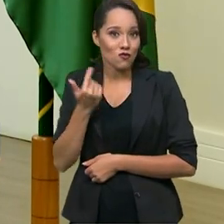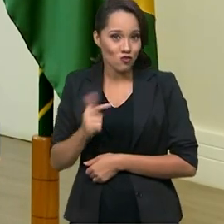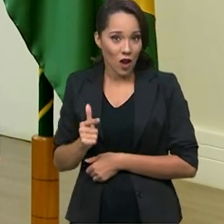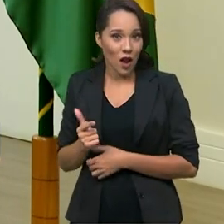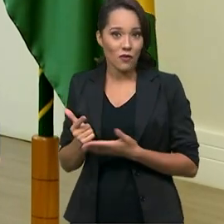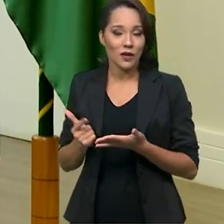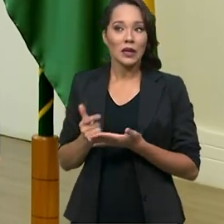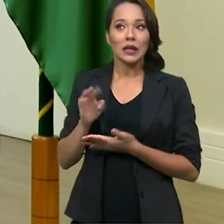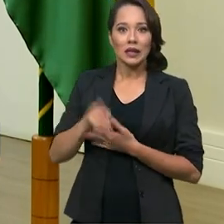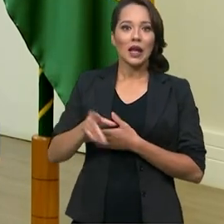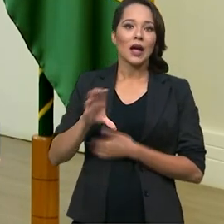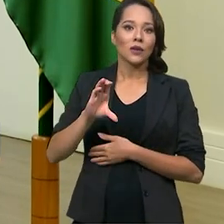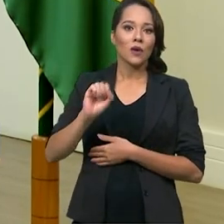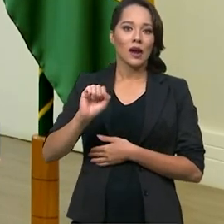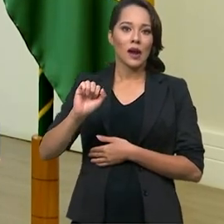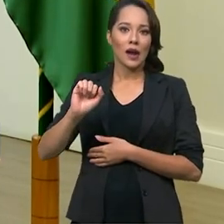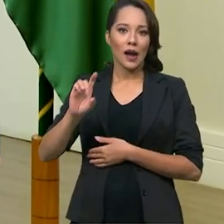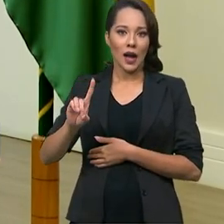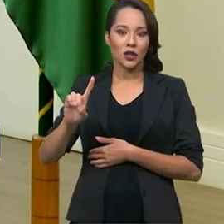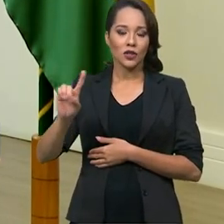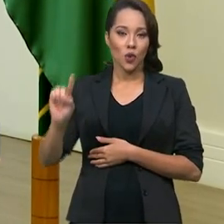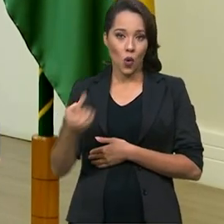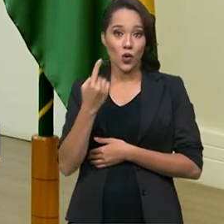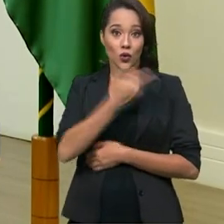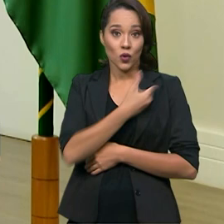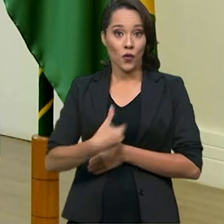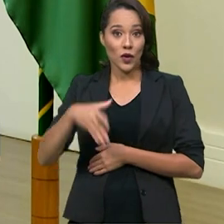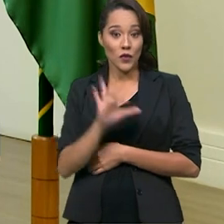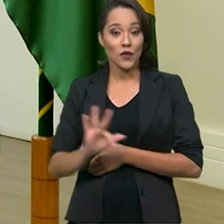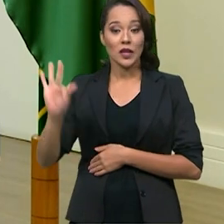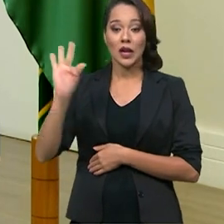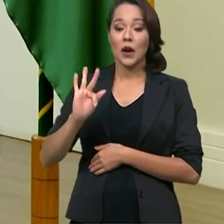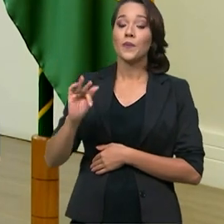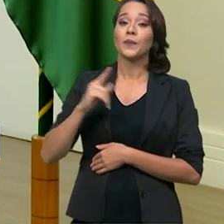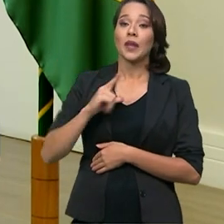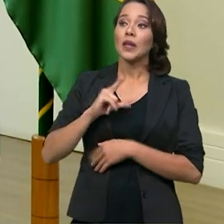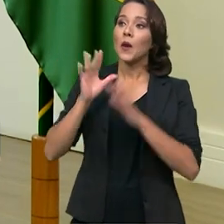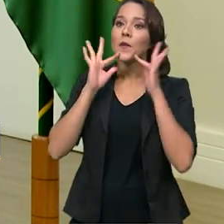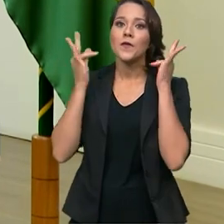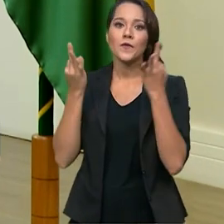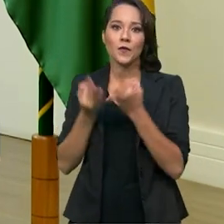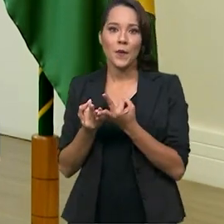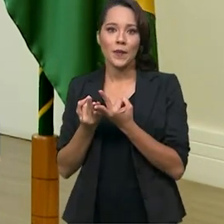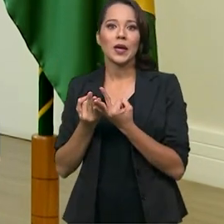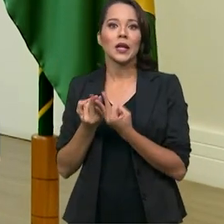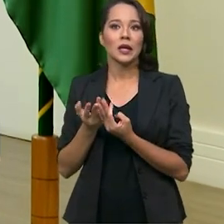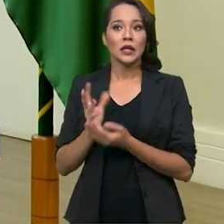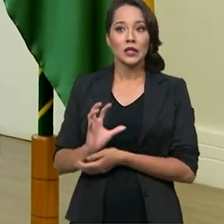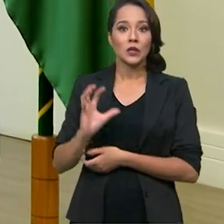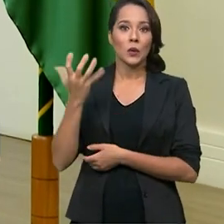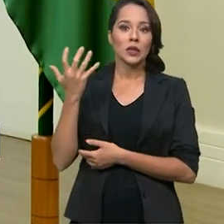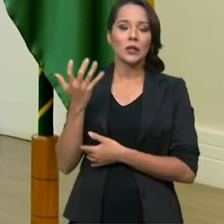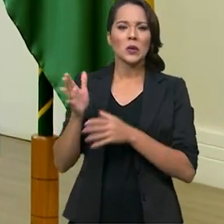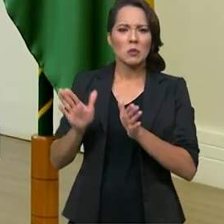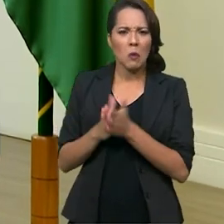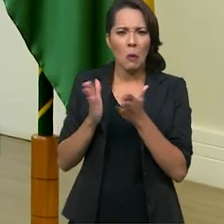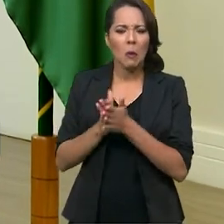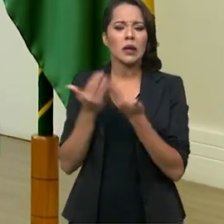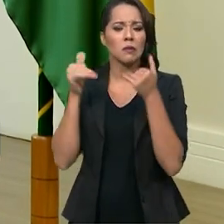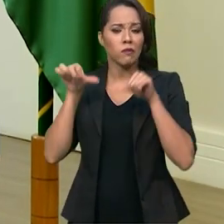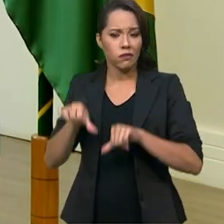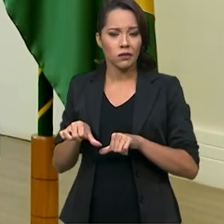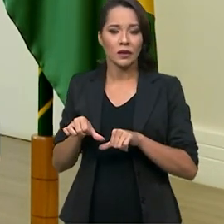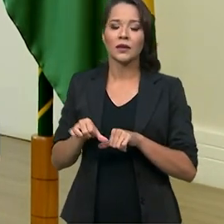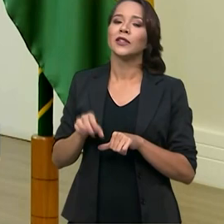né, que estiverem no cadastro, né, no Cade Único do Governo Federal, que estejam lá como famílias, né, de situação de pobreza e extrema